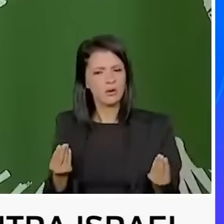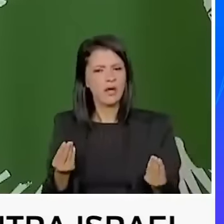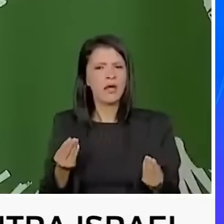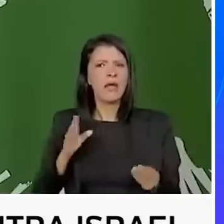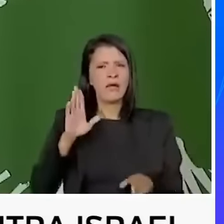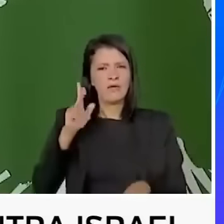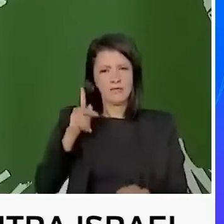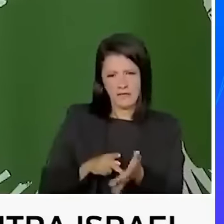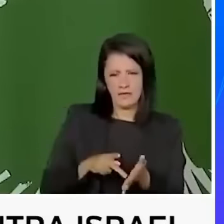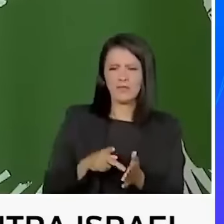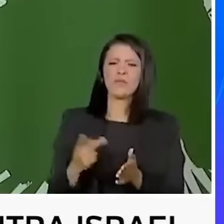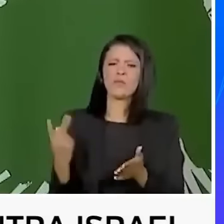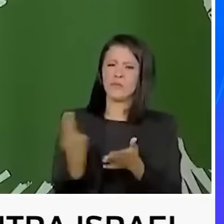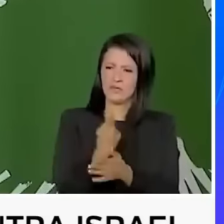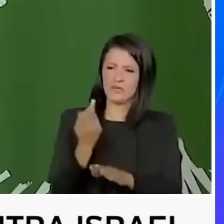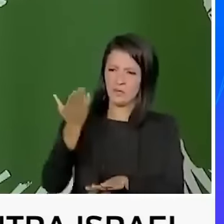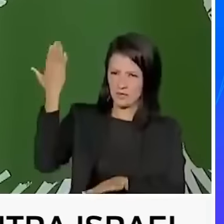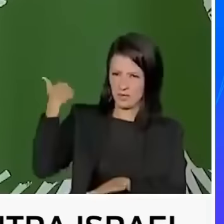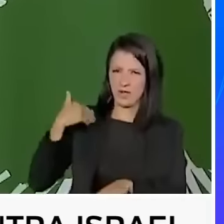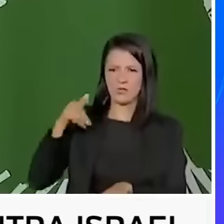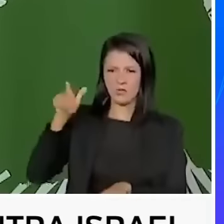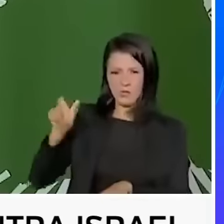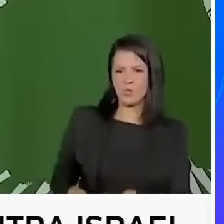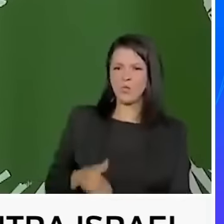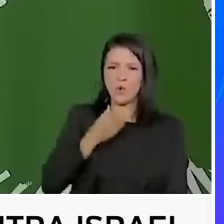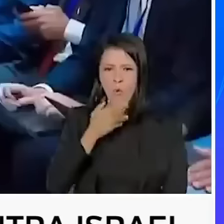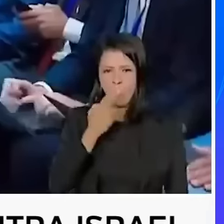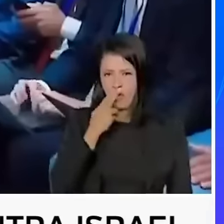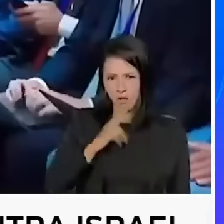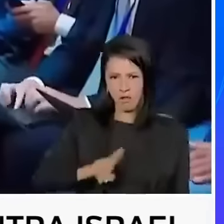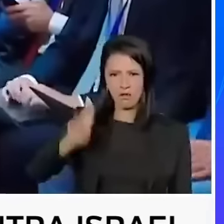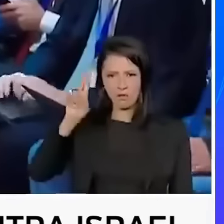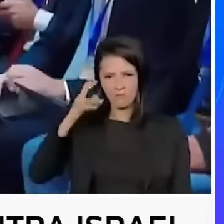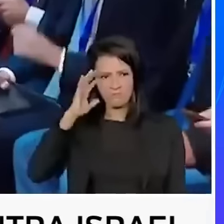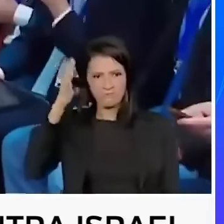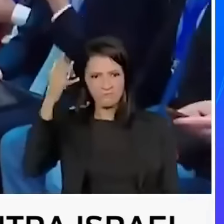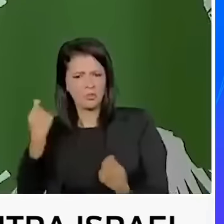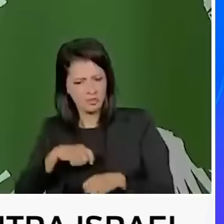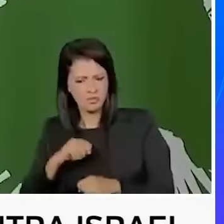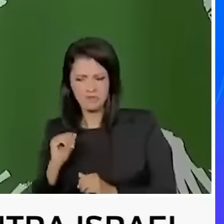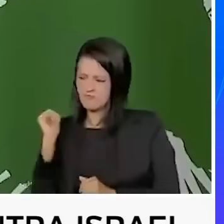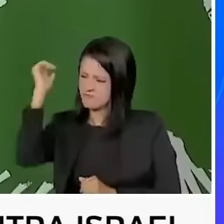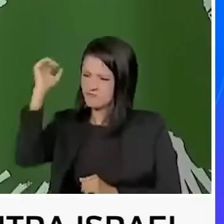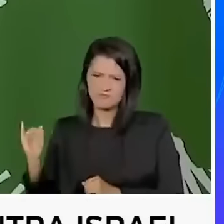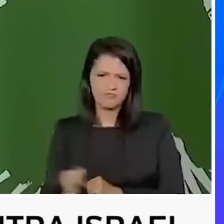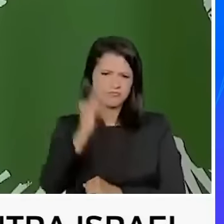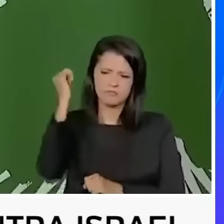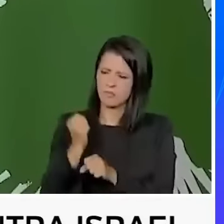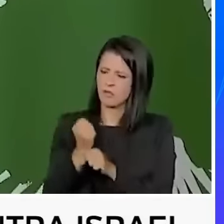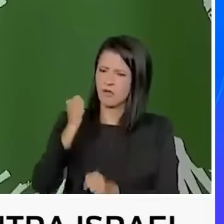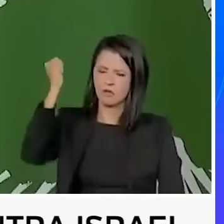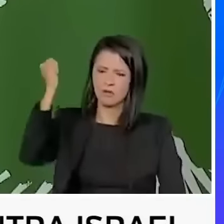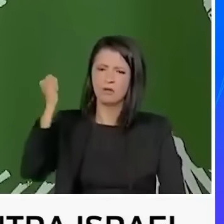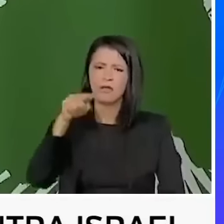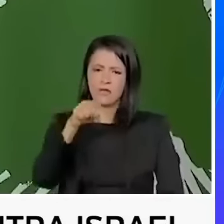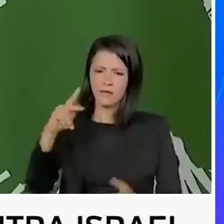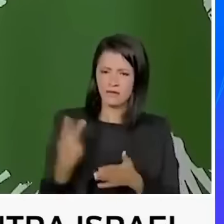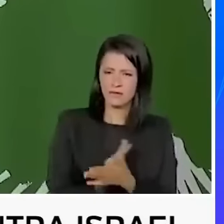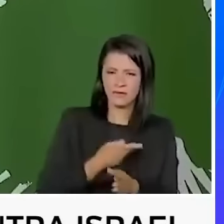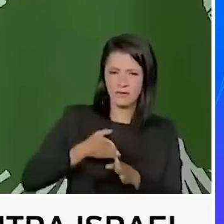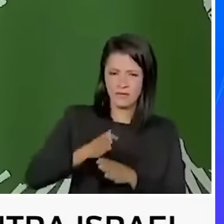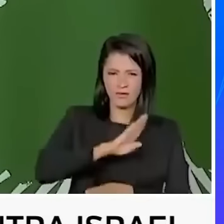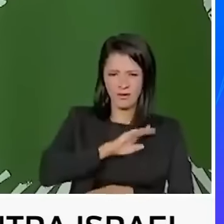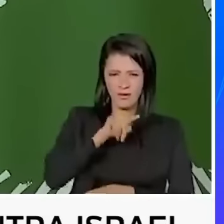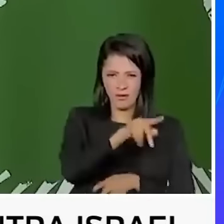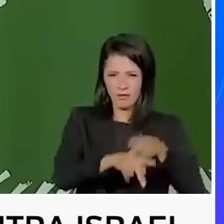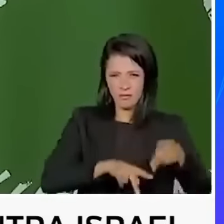todo o argumento legal do país diante da questão Palestina seja esclarecida os membros do governo terão 30 minutos para apresentar o